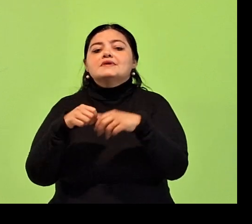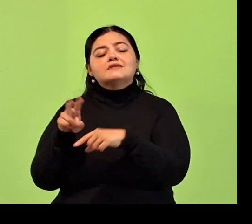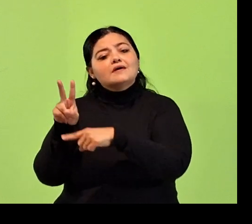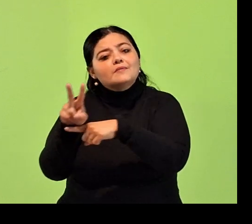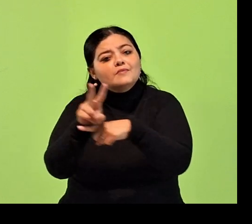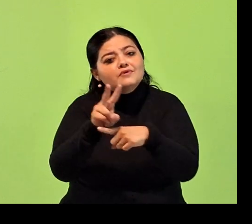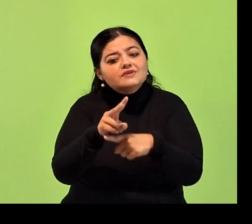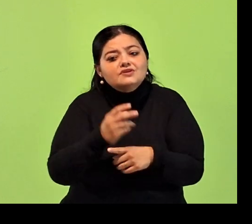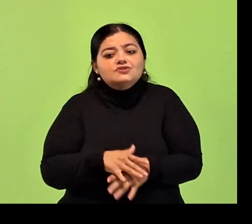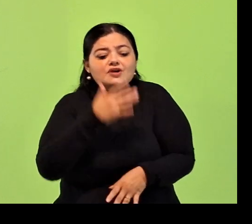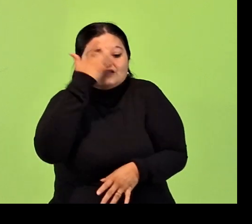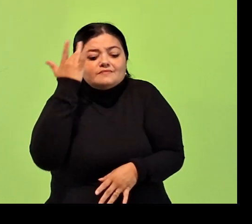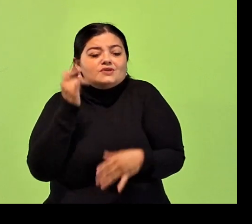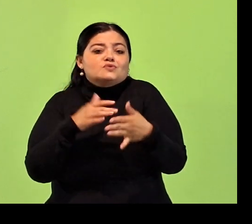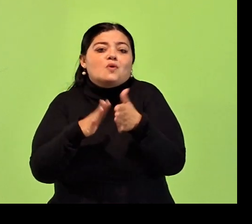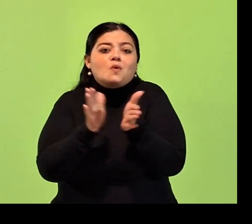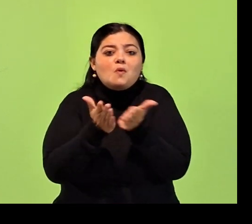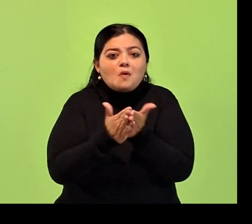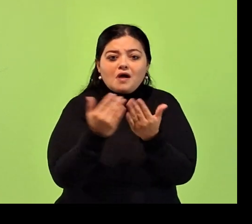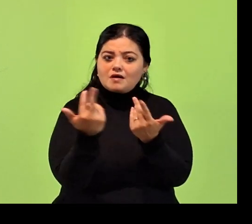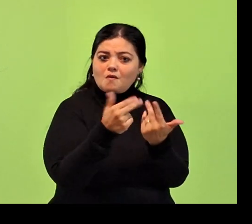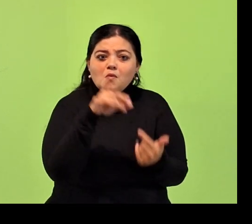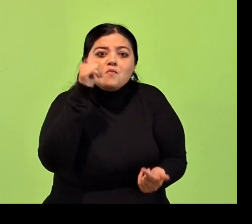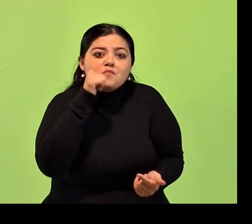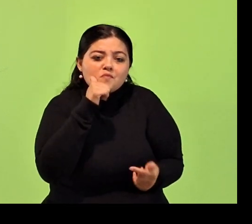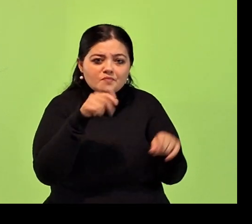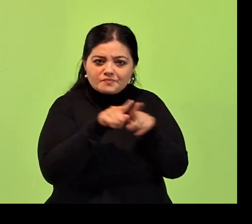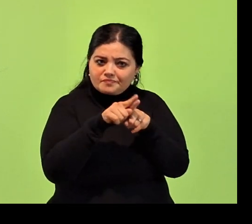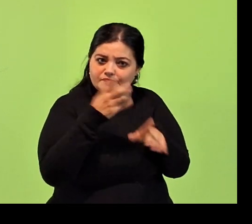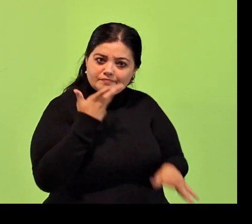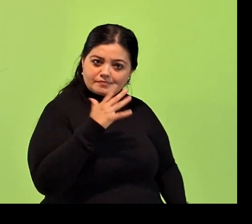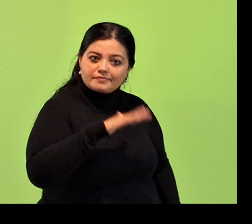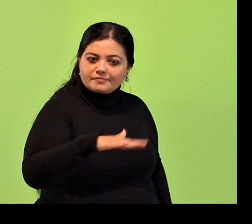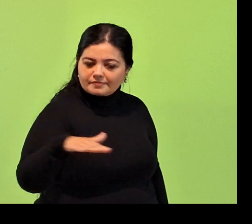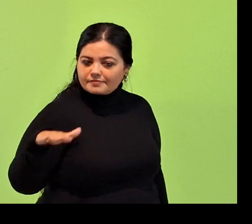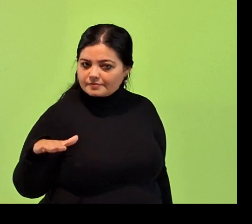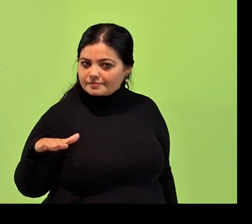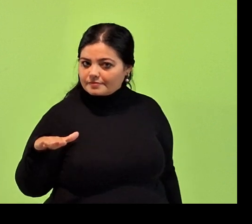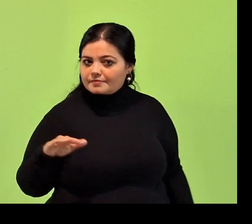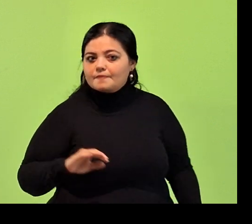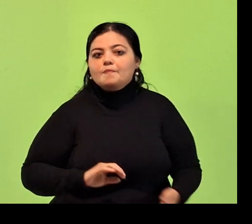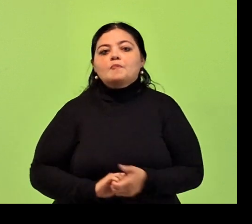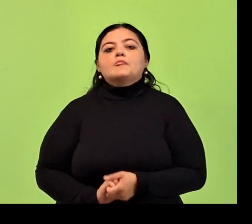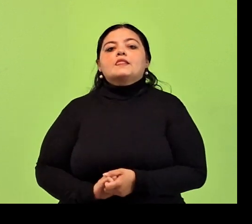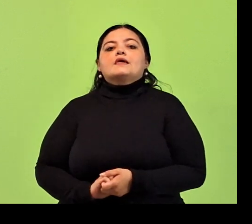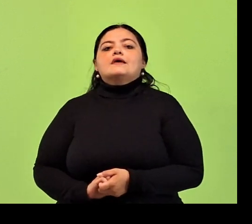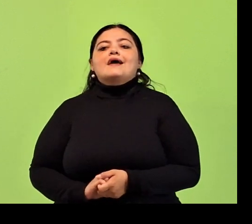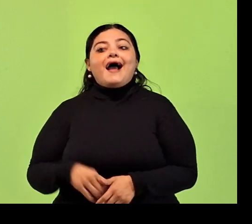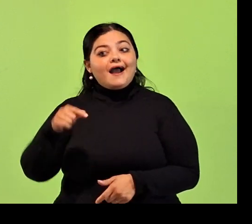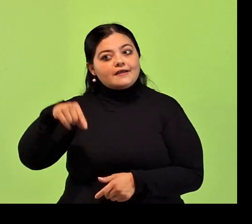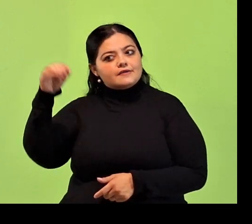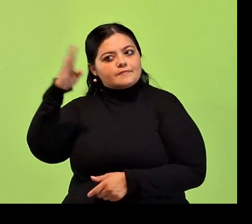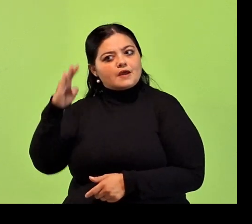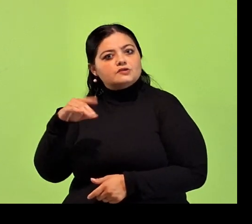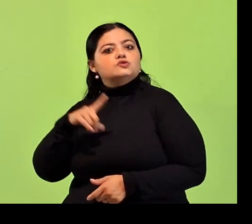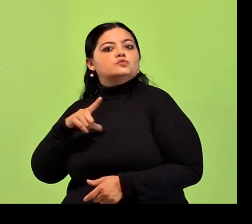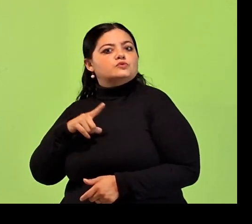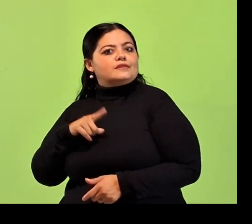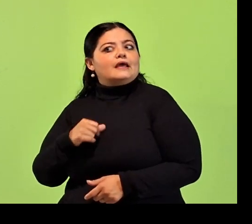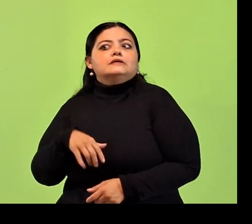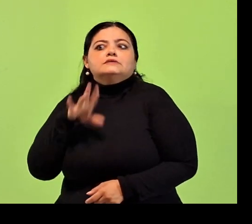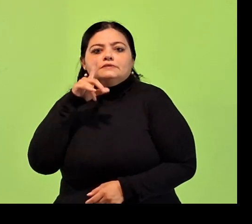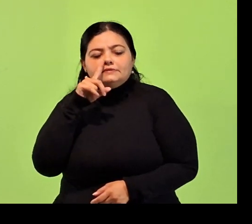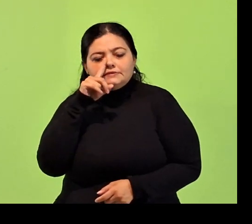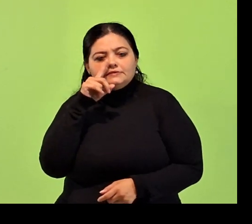indivíduos considerados vulneráveis, como mulheres e crianças. O caso Escola Base foi emblemático no Brasil. O livro de